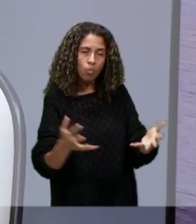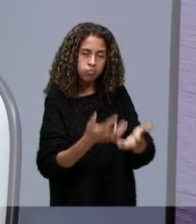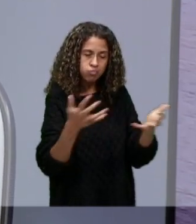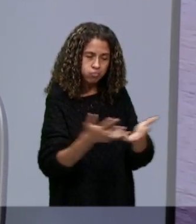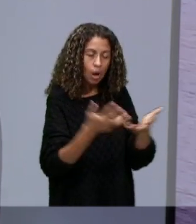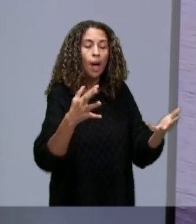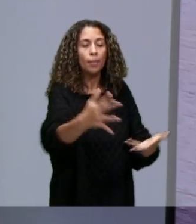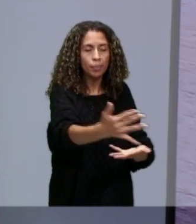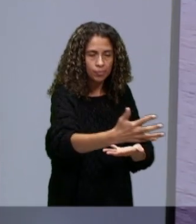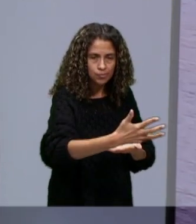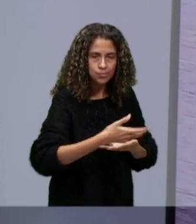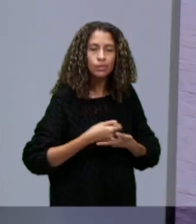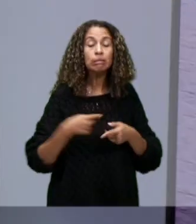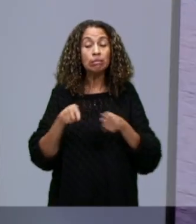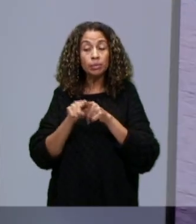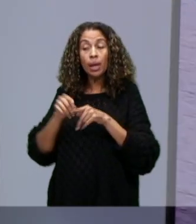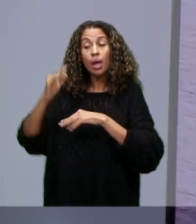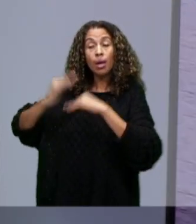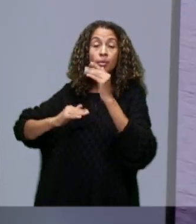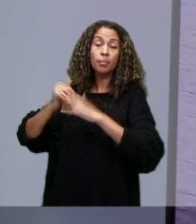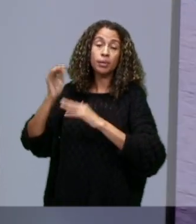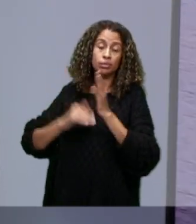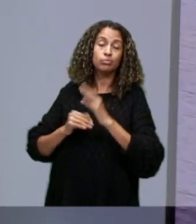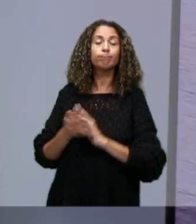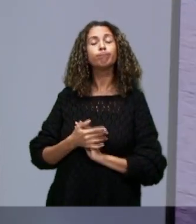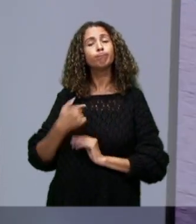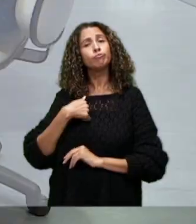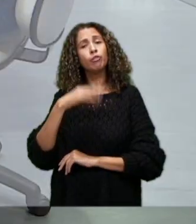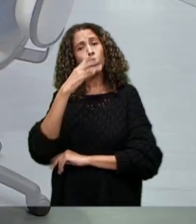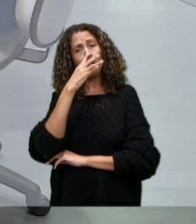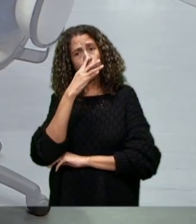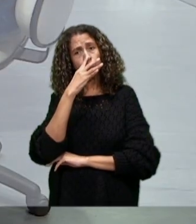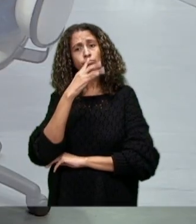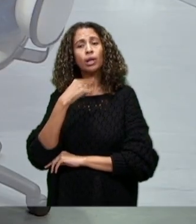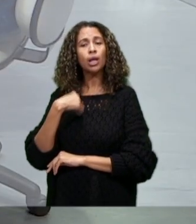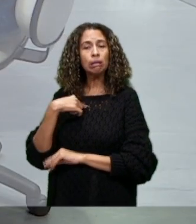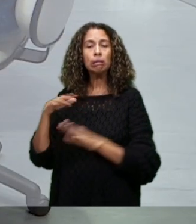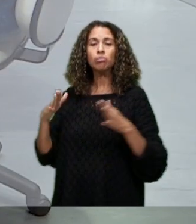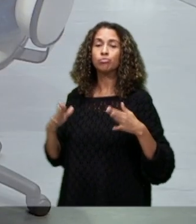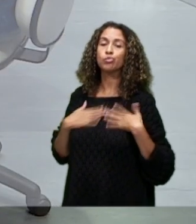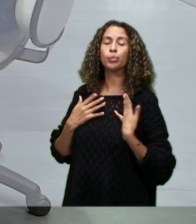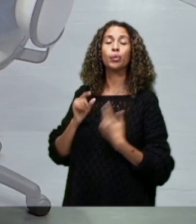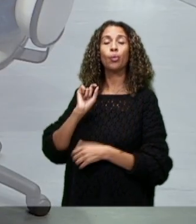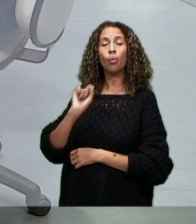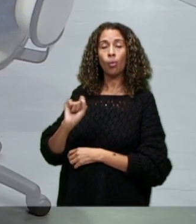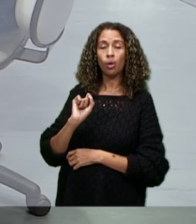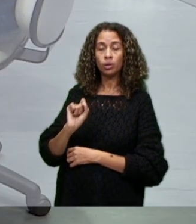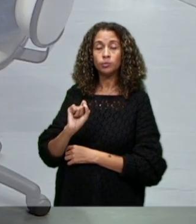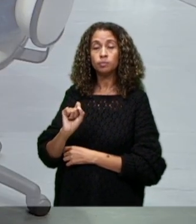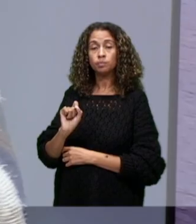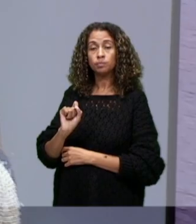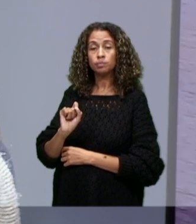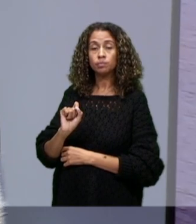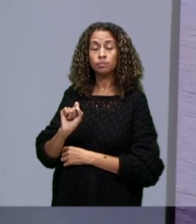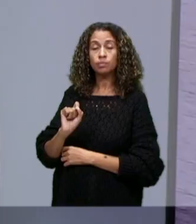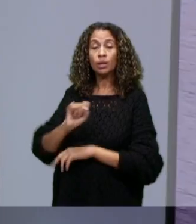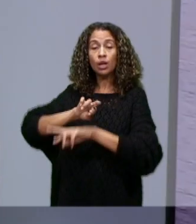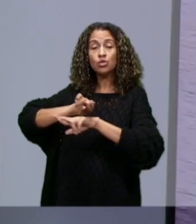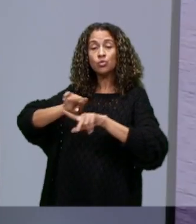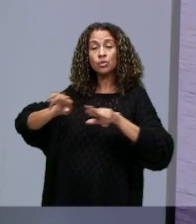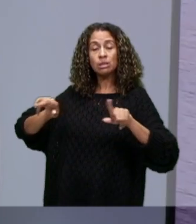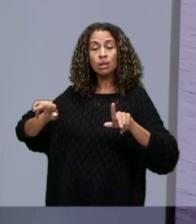bem prático. E o que mais me chamou a atenção e foi uma surpresa para mim no dia foi a diversidade